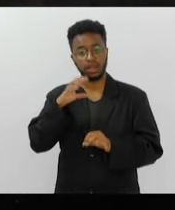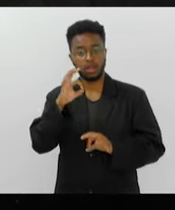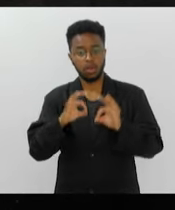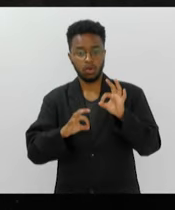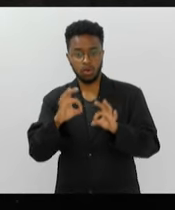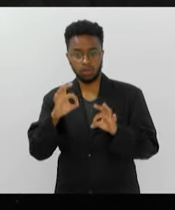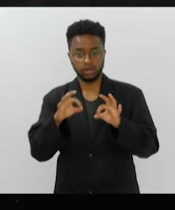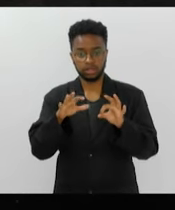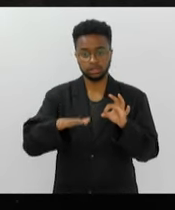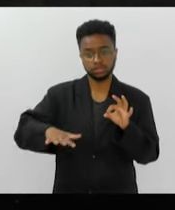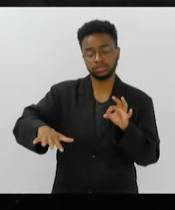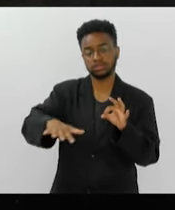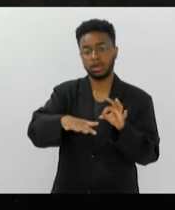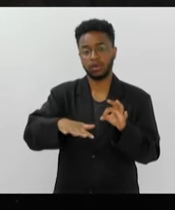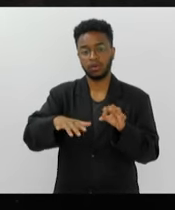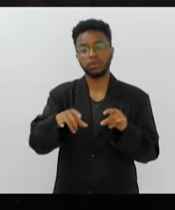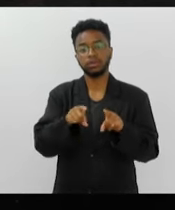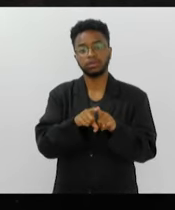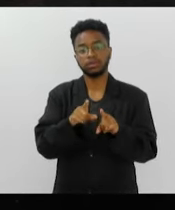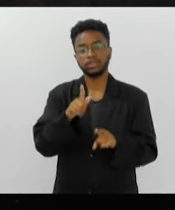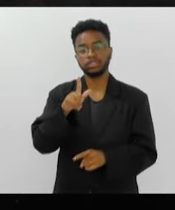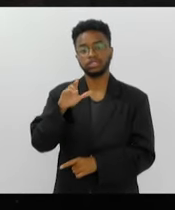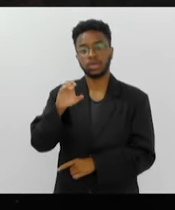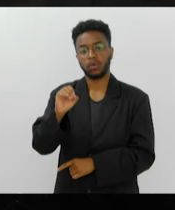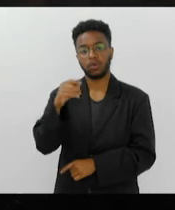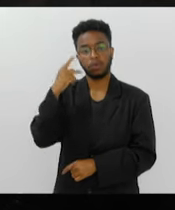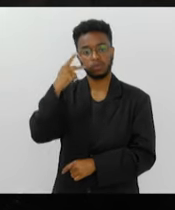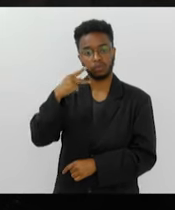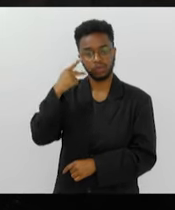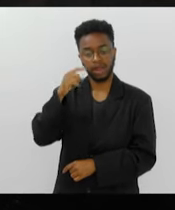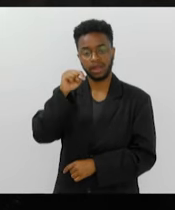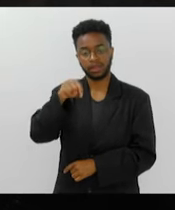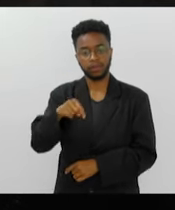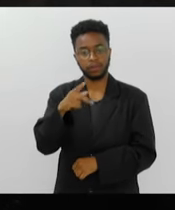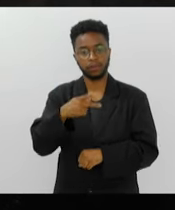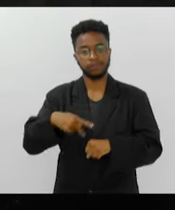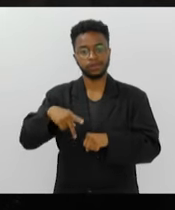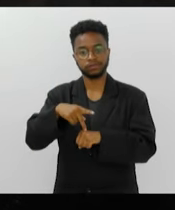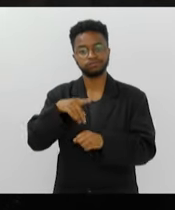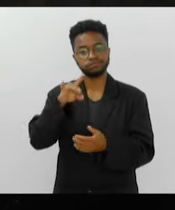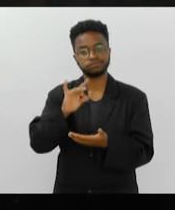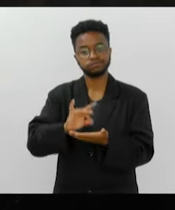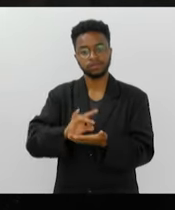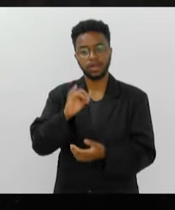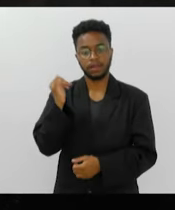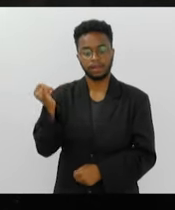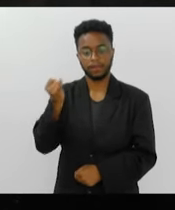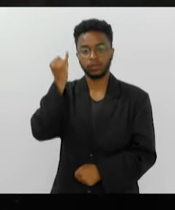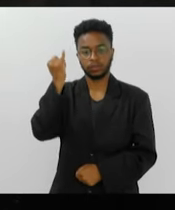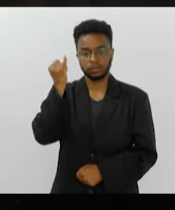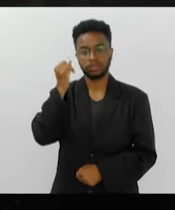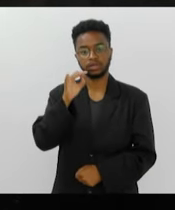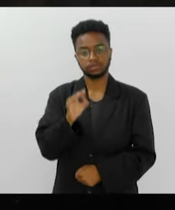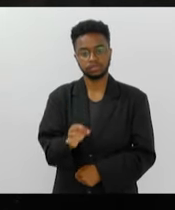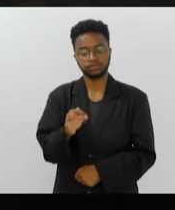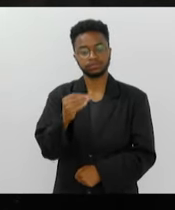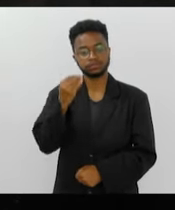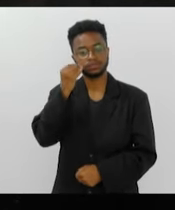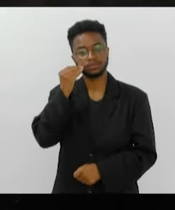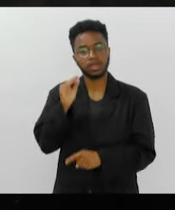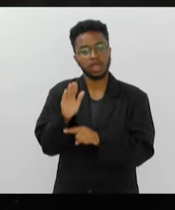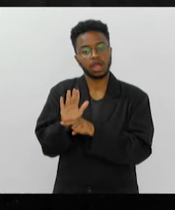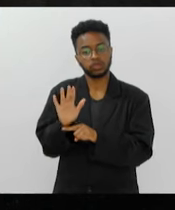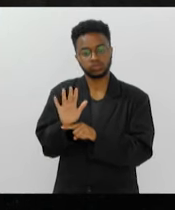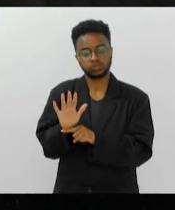territorial e geopolítica é um país importantíssimo para ajudar